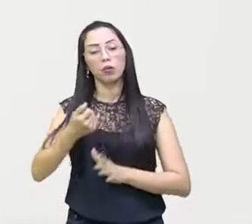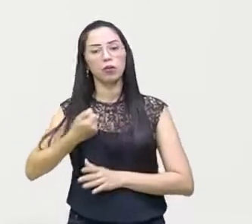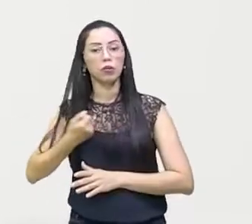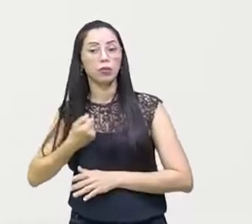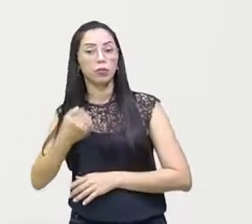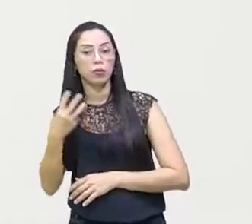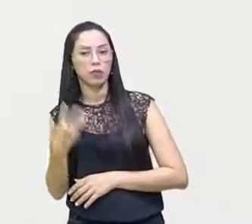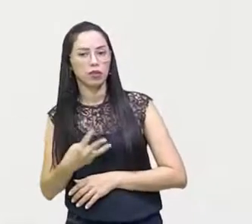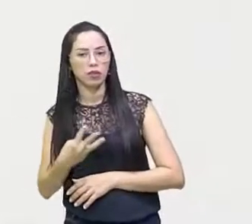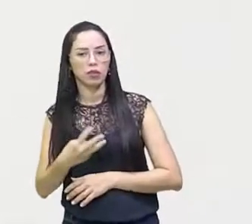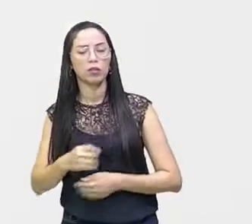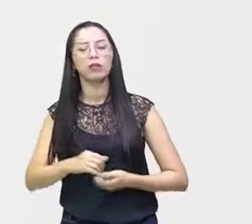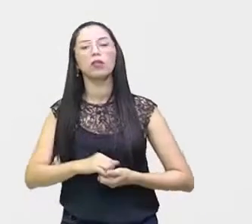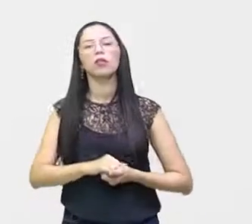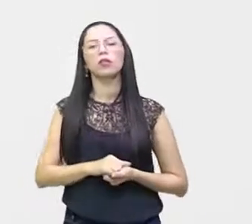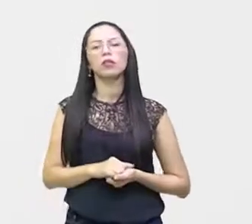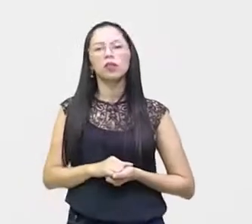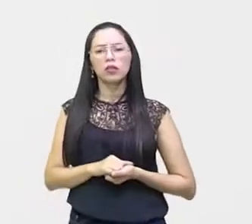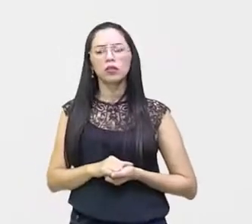3.